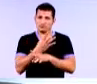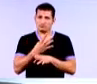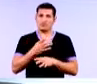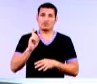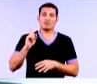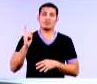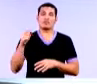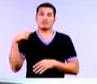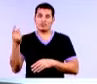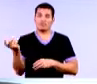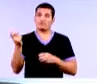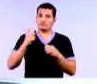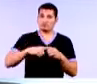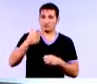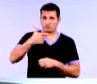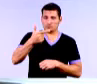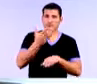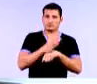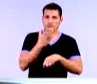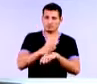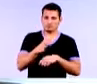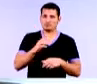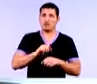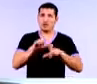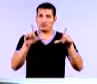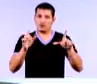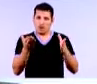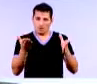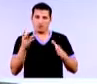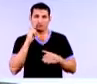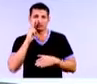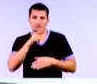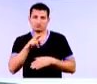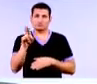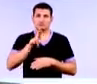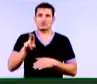exercício. Eu vou abrir o Visual Log aqui e a gente vai utilizá-lo. Vamos dar uma olhada aqui na tela?